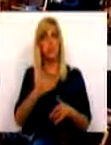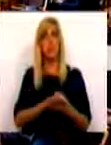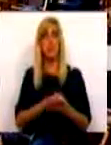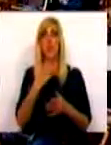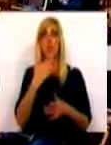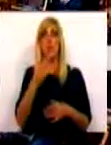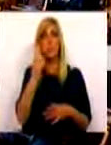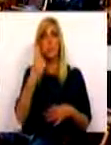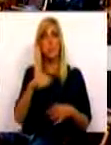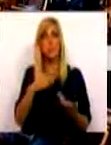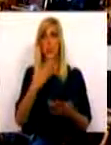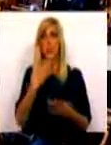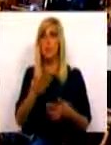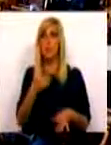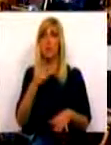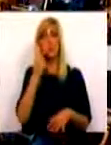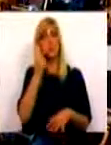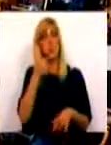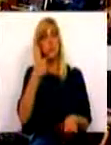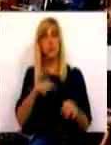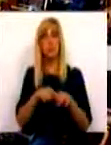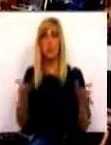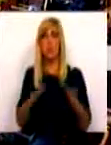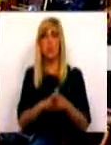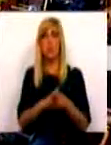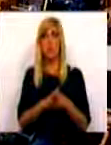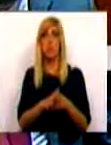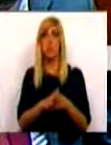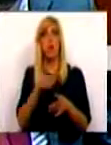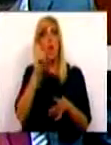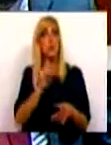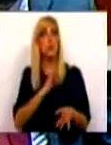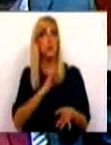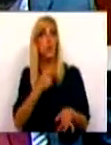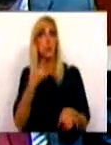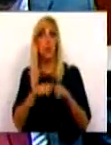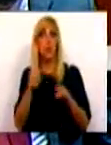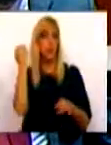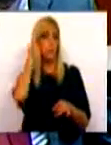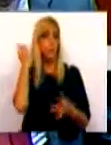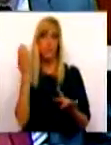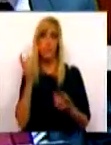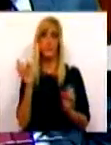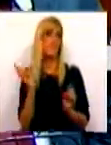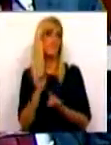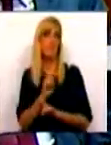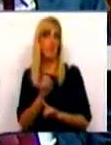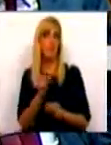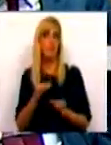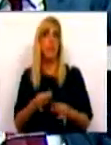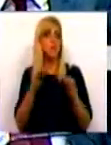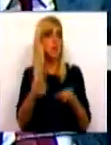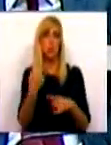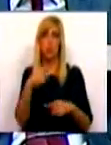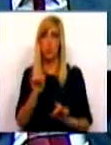Muito obrigado, Sr. Presidente. Muito obrigado, Srs. Deputados. Deputada Mariana Mortágua, não houve nenhum adiamento.